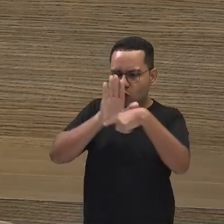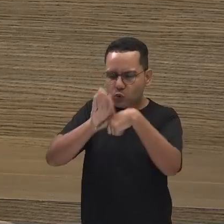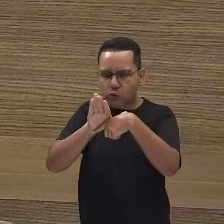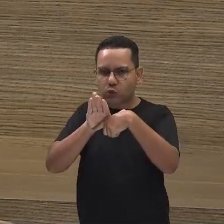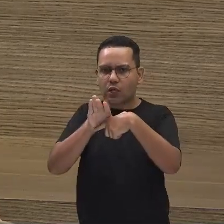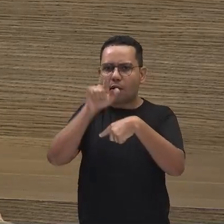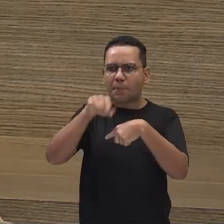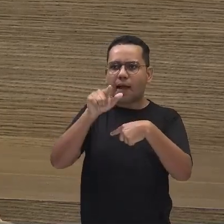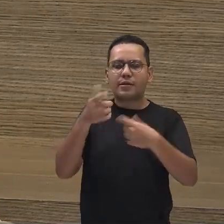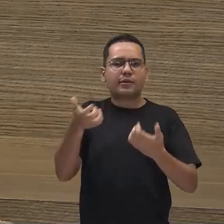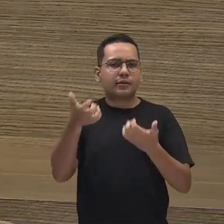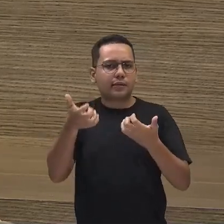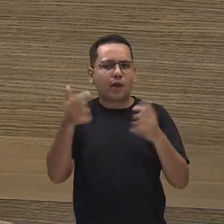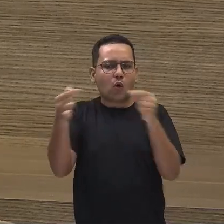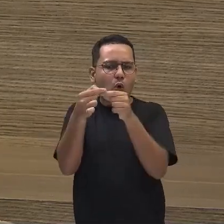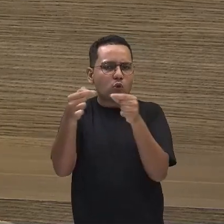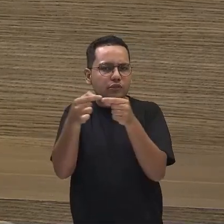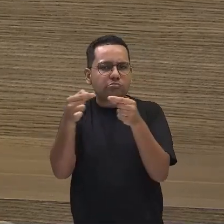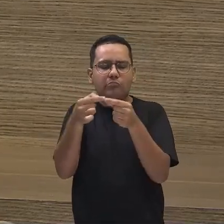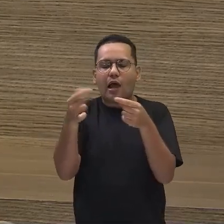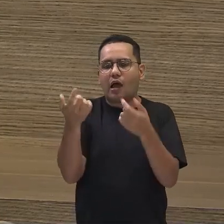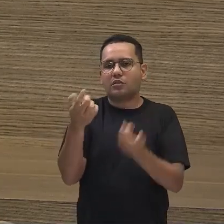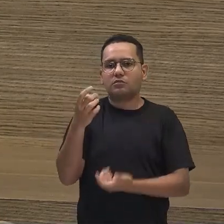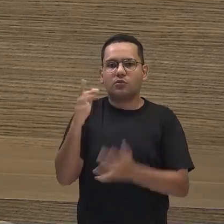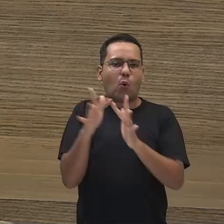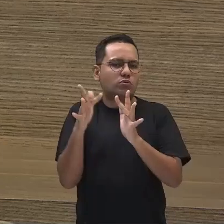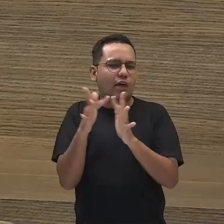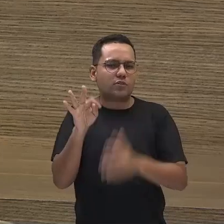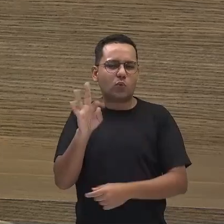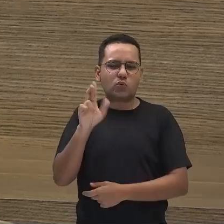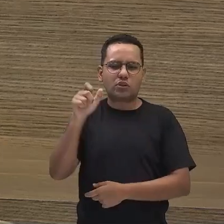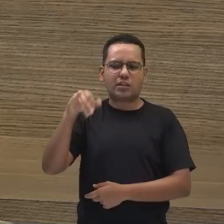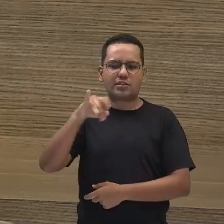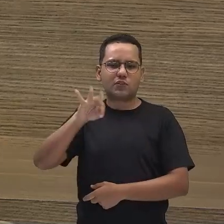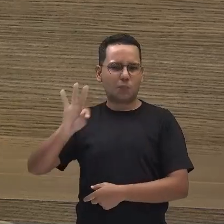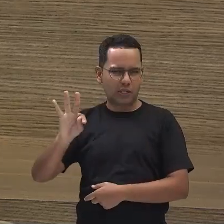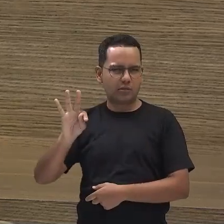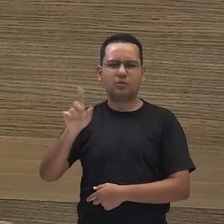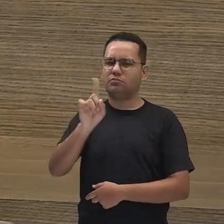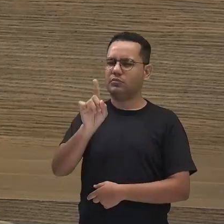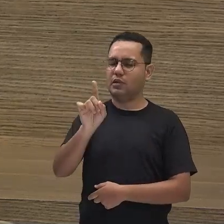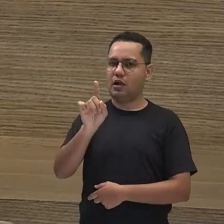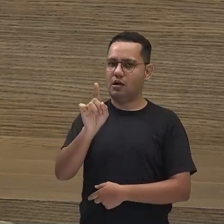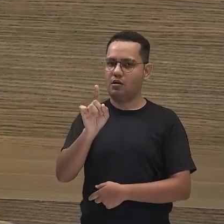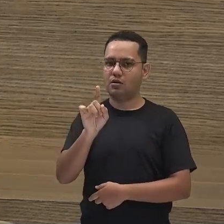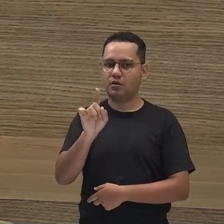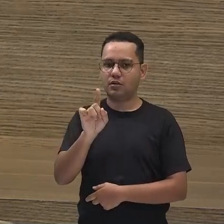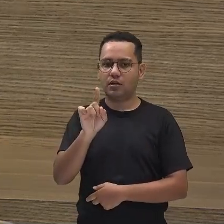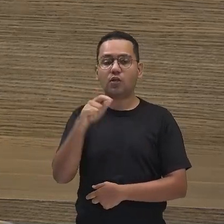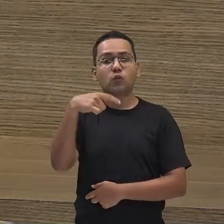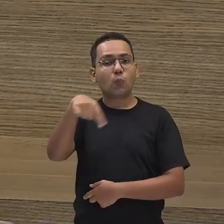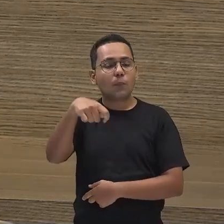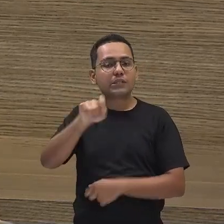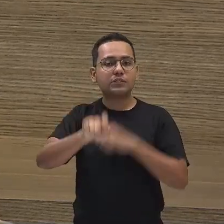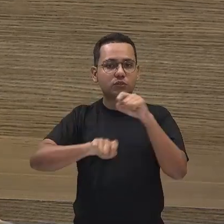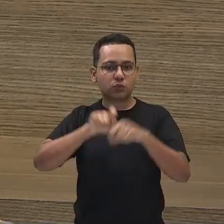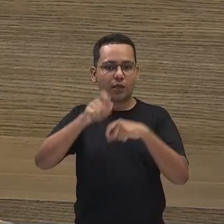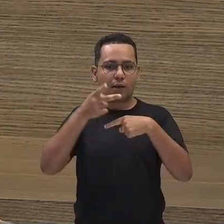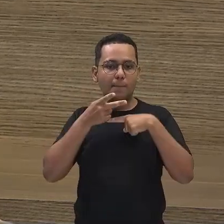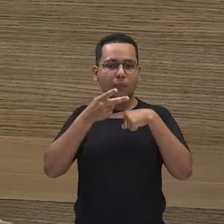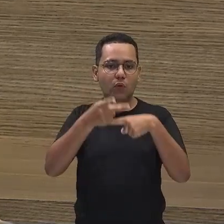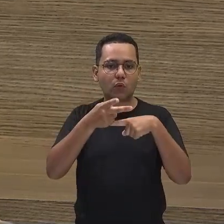relação a qualquer problema ou até mesmo dúvida que você tenha, não direcione ao Transmite. Você vai se direcionar ao